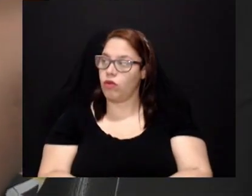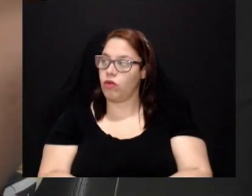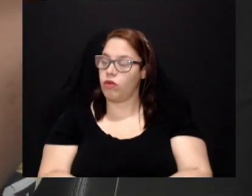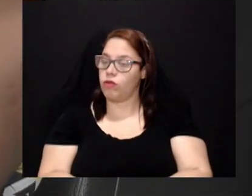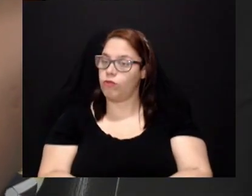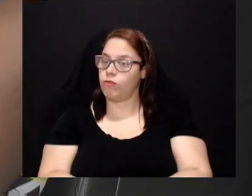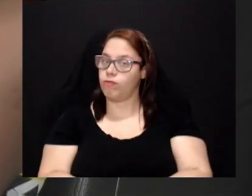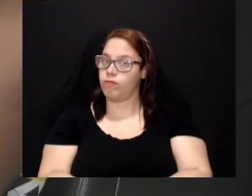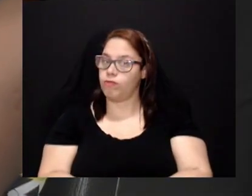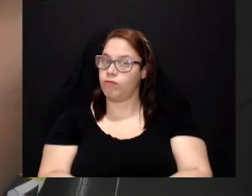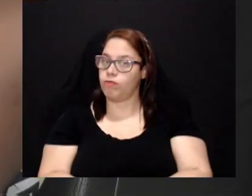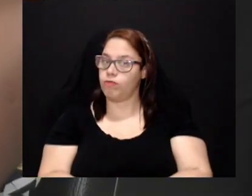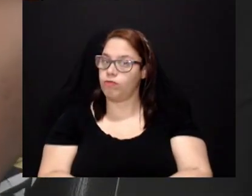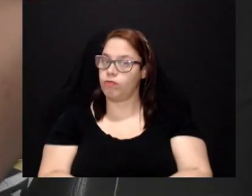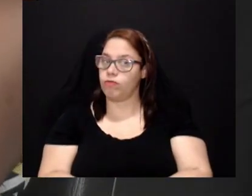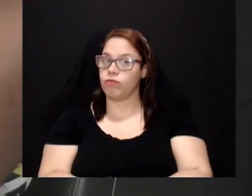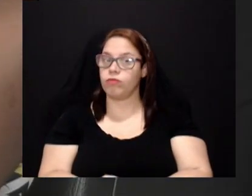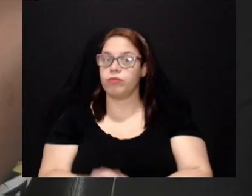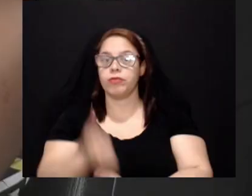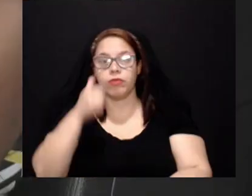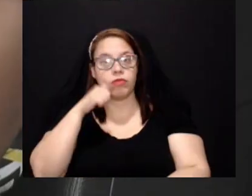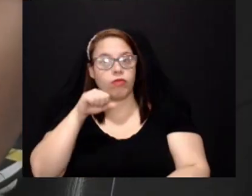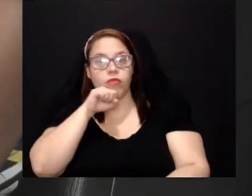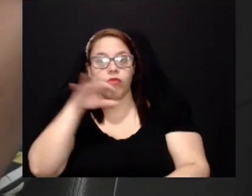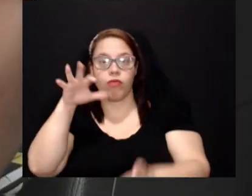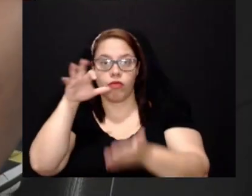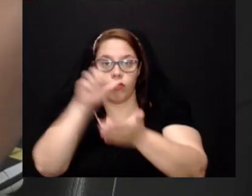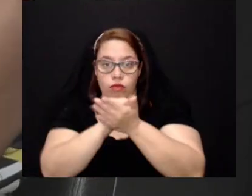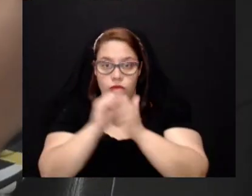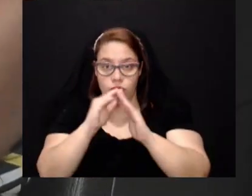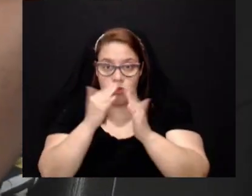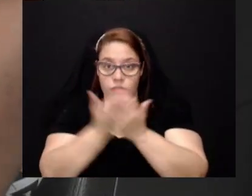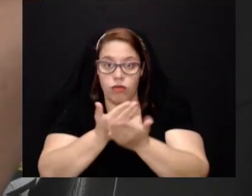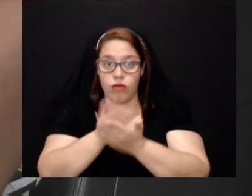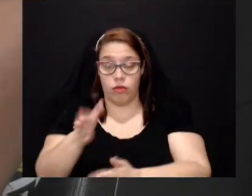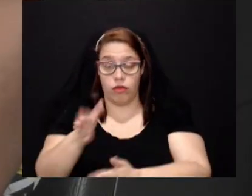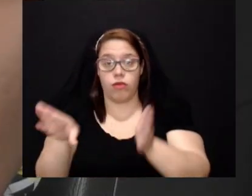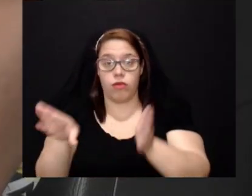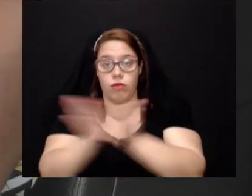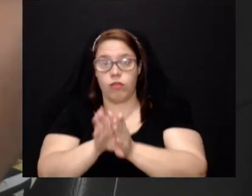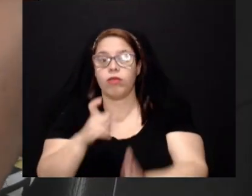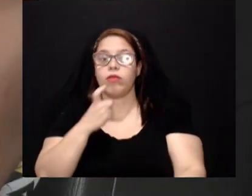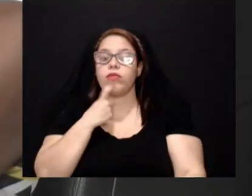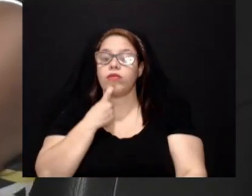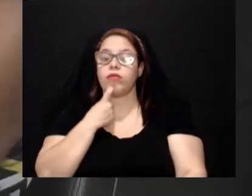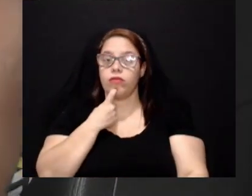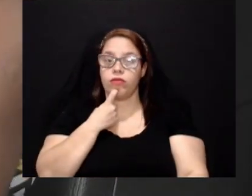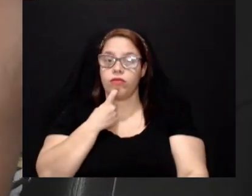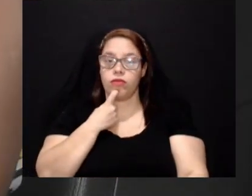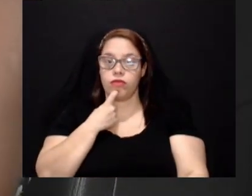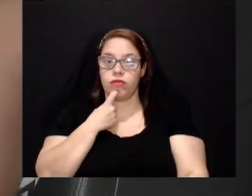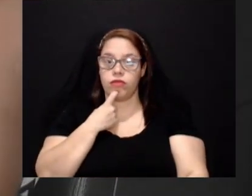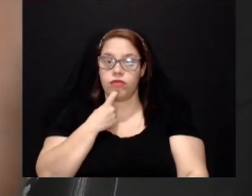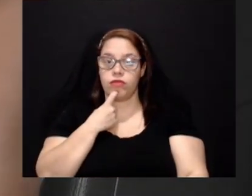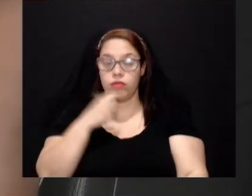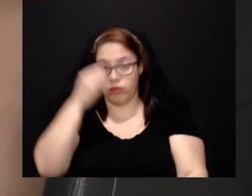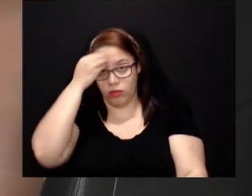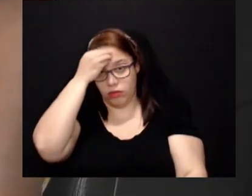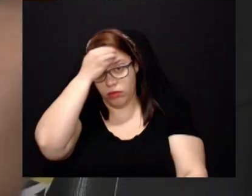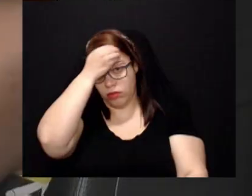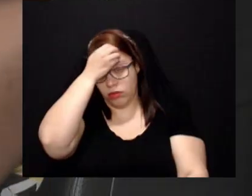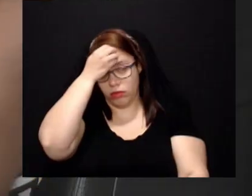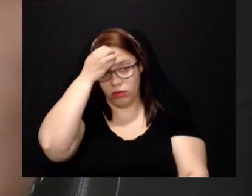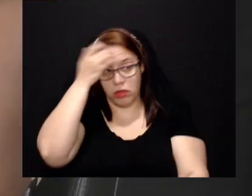minha mãe me matricula numa escolinha e já está aqui em Campinas. Minha mãe, então, não sei como foi